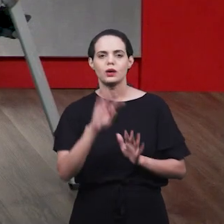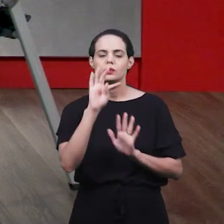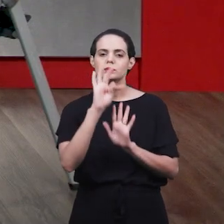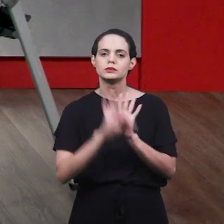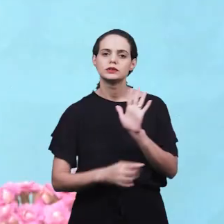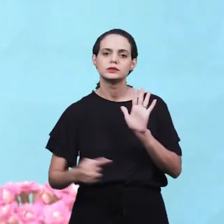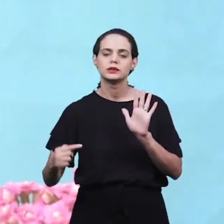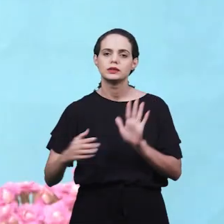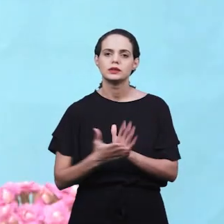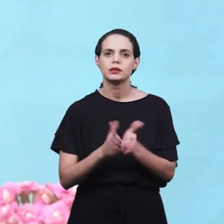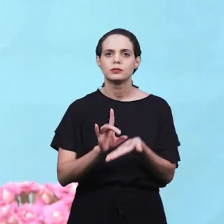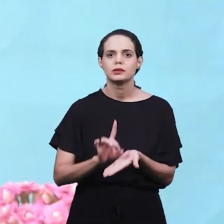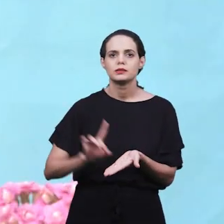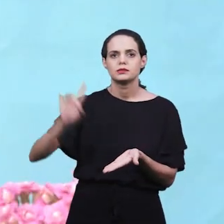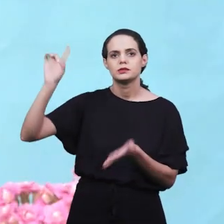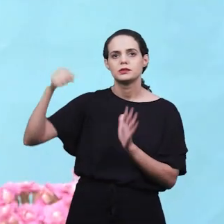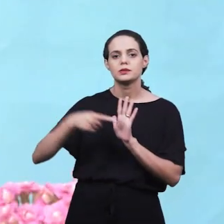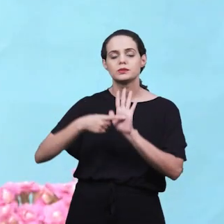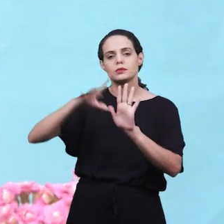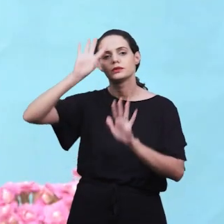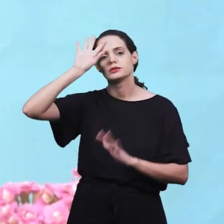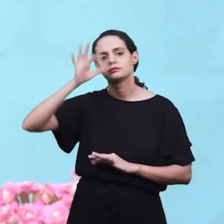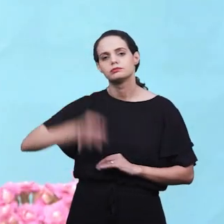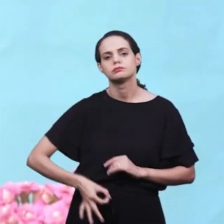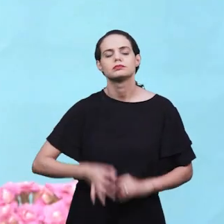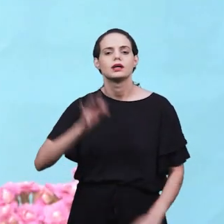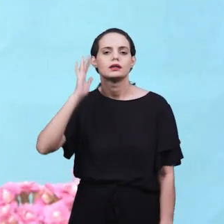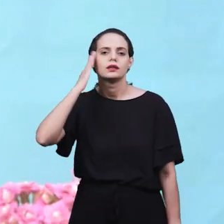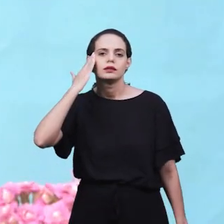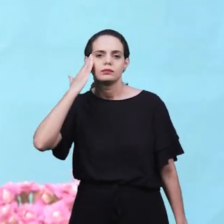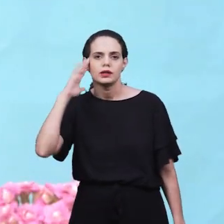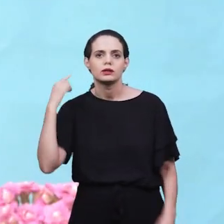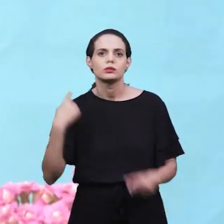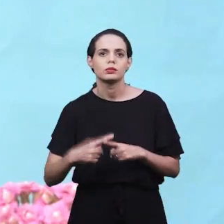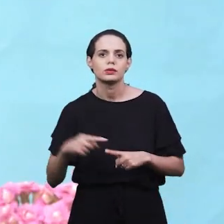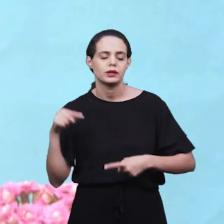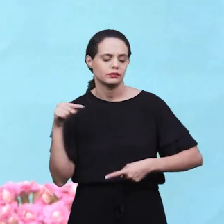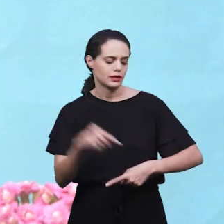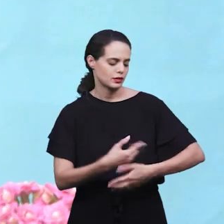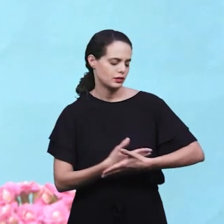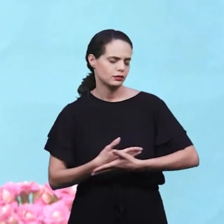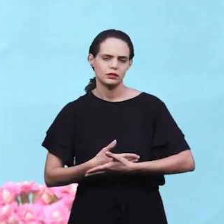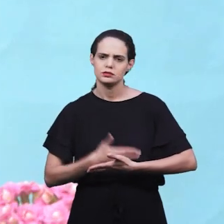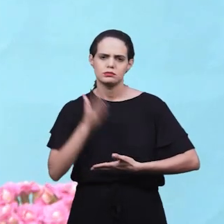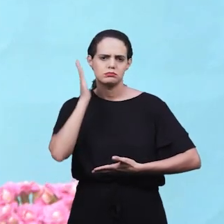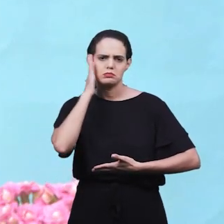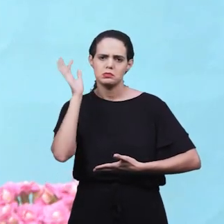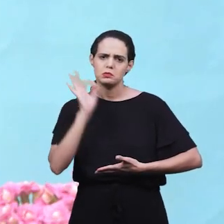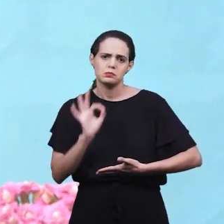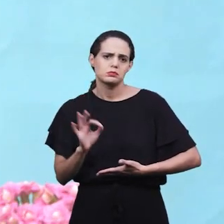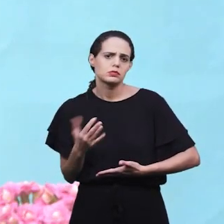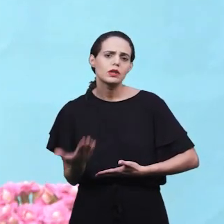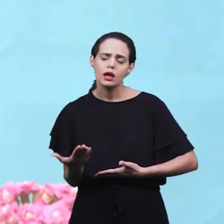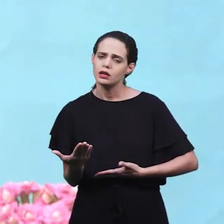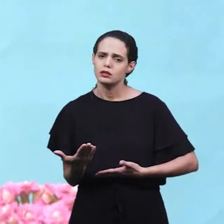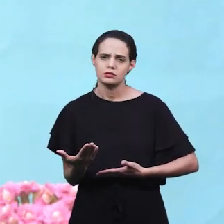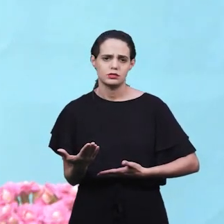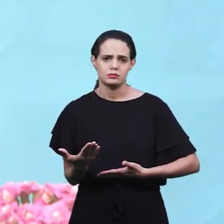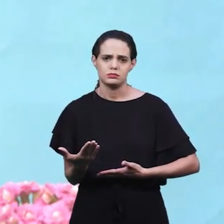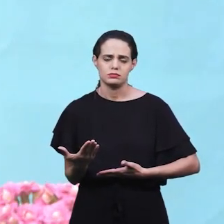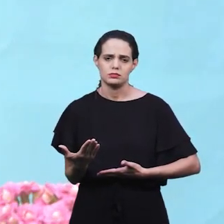além da alimentação, fala sobre o discernimento, que a criança ainda não tem e que vai ter os sentidos